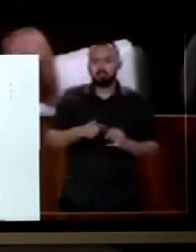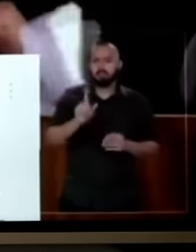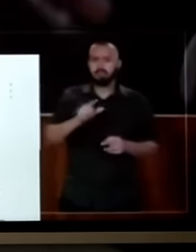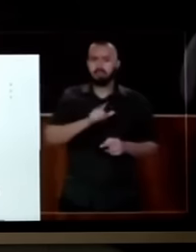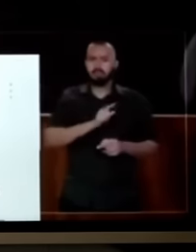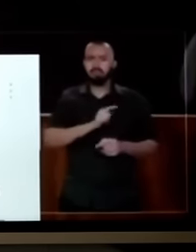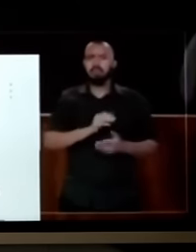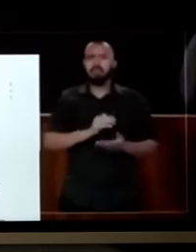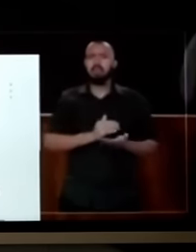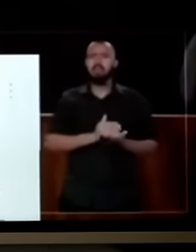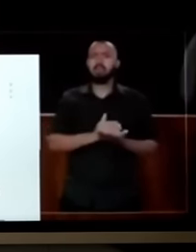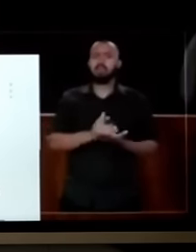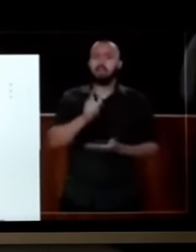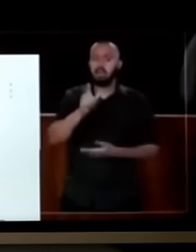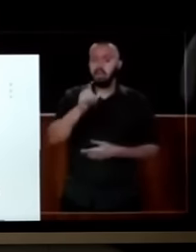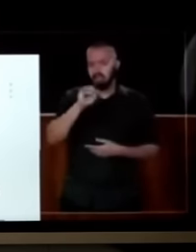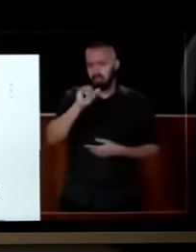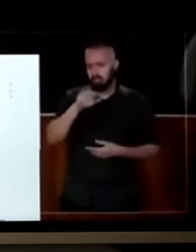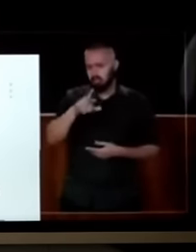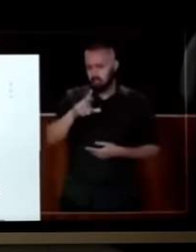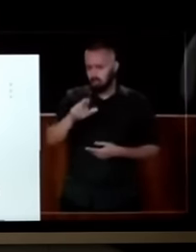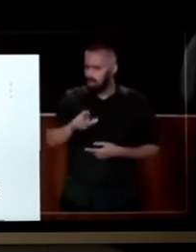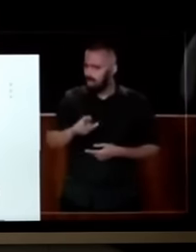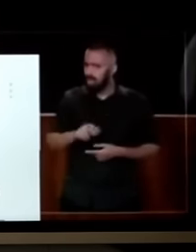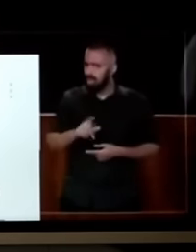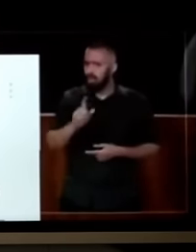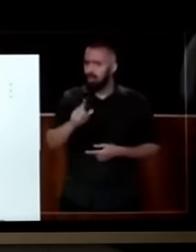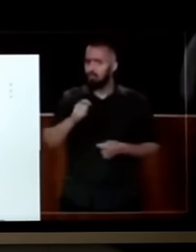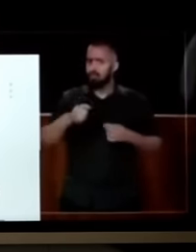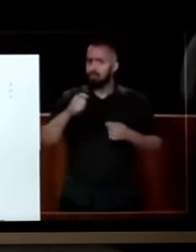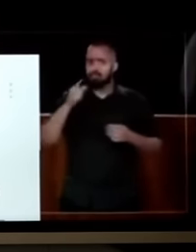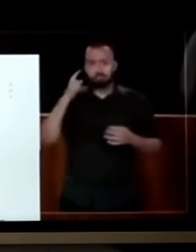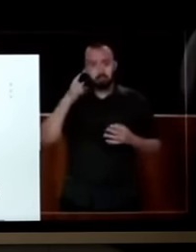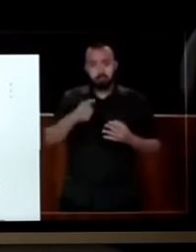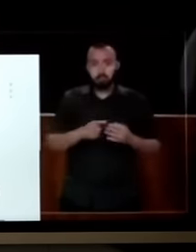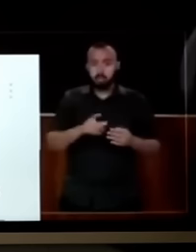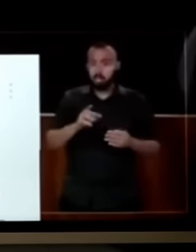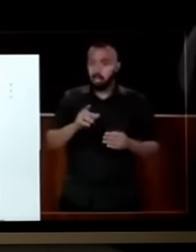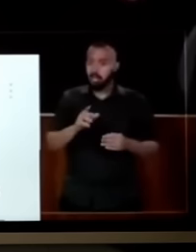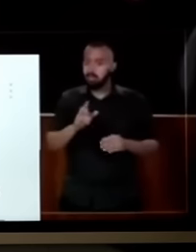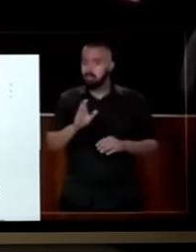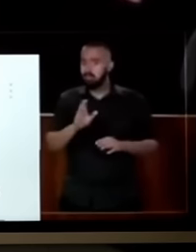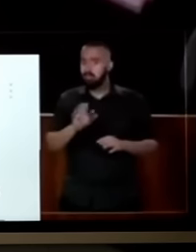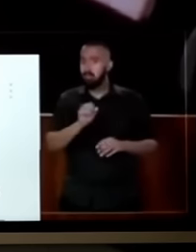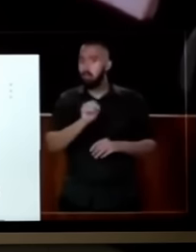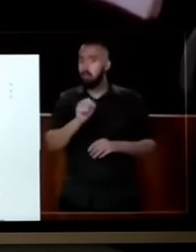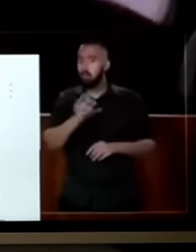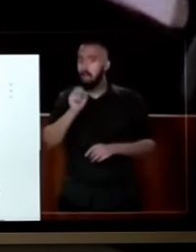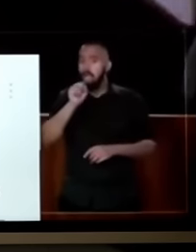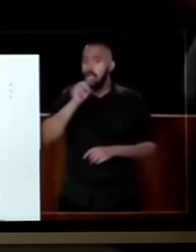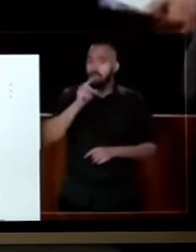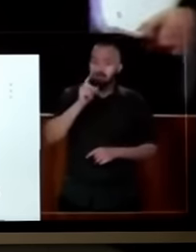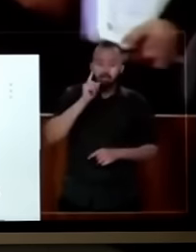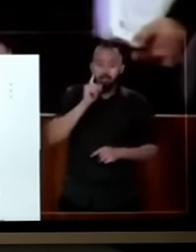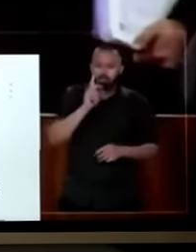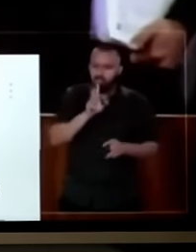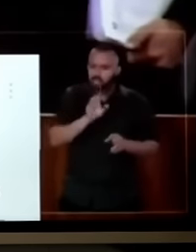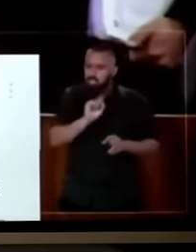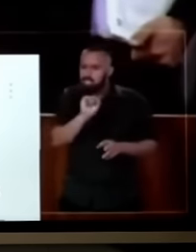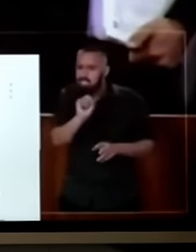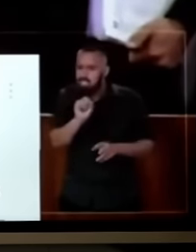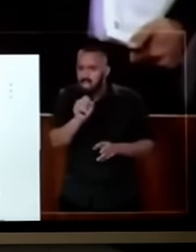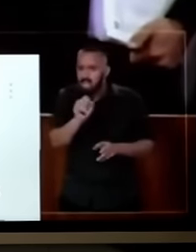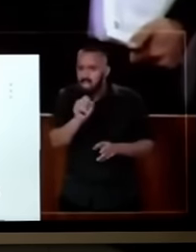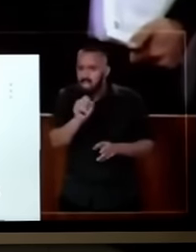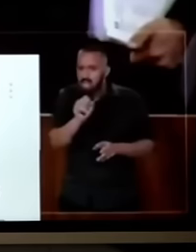liminar, precisam ser tomadas como se fosse algo que pode ser um veneno ou um remédio. Neste caso, portanto,